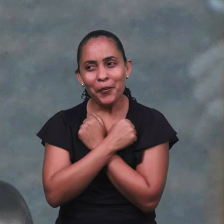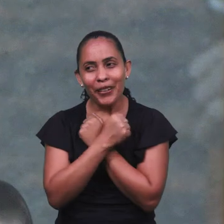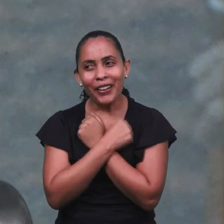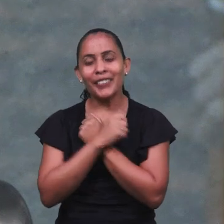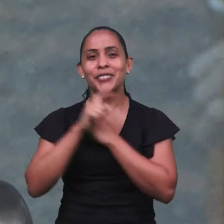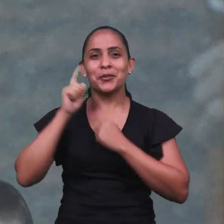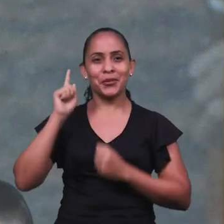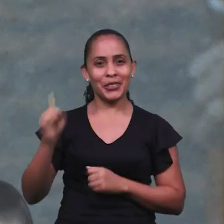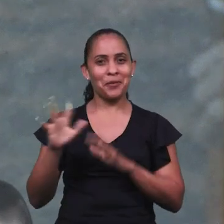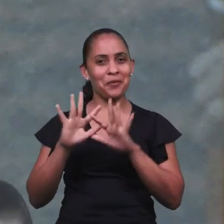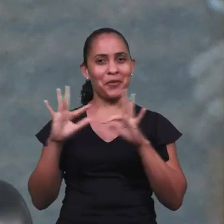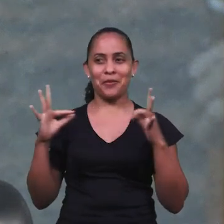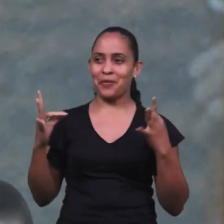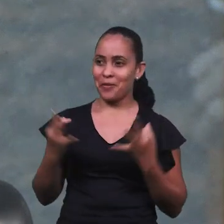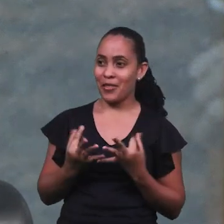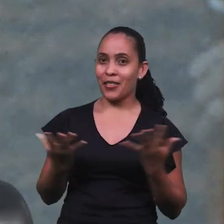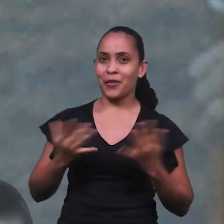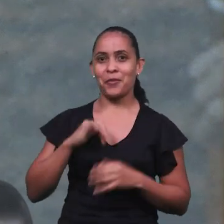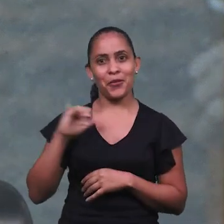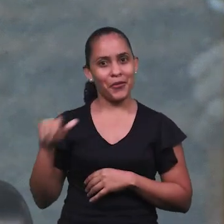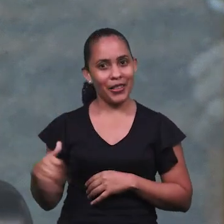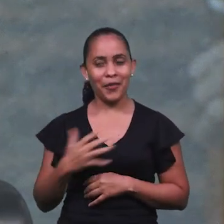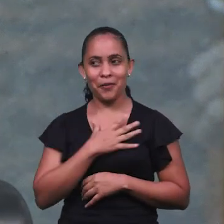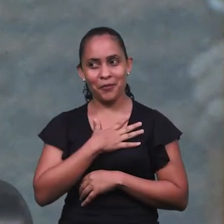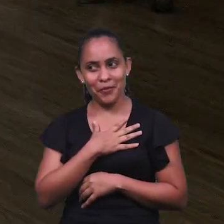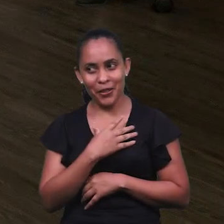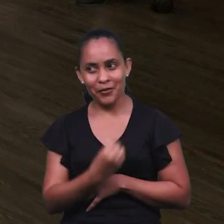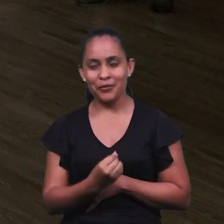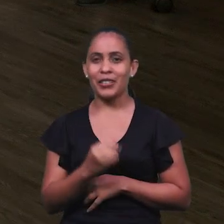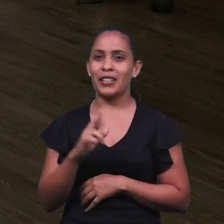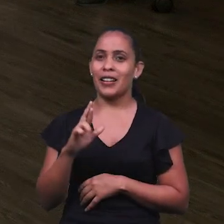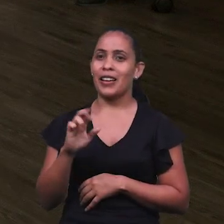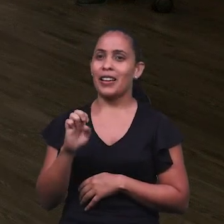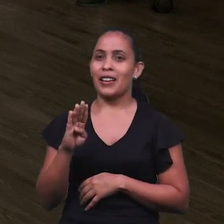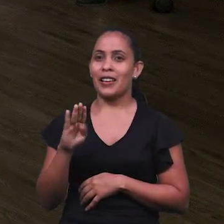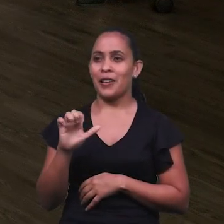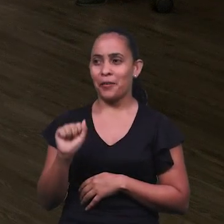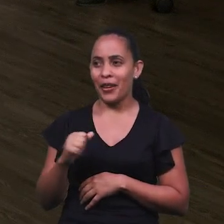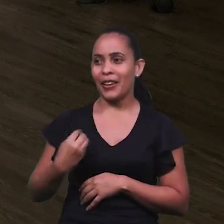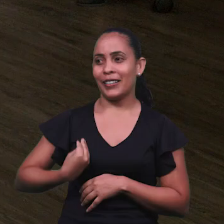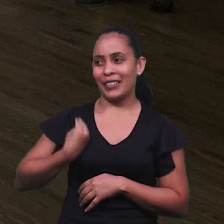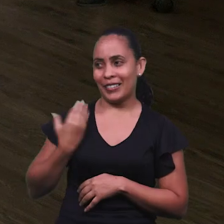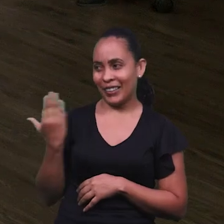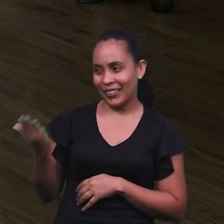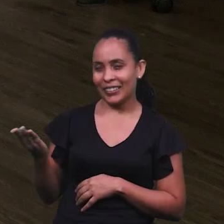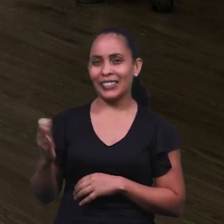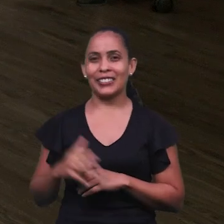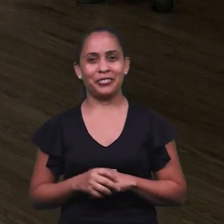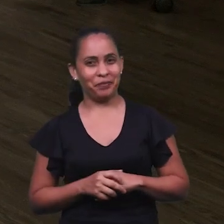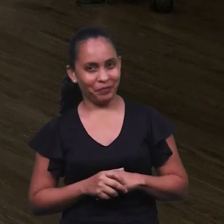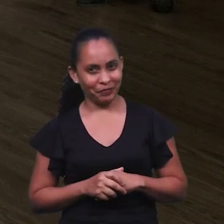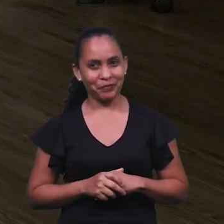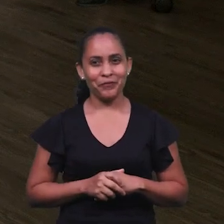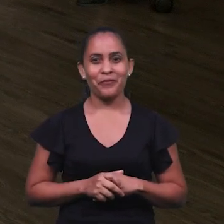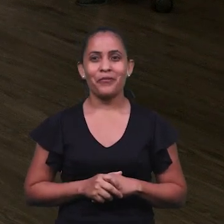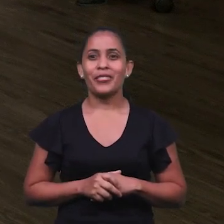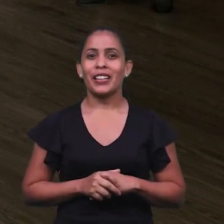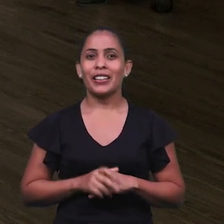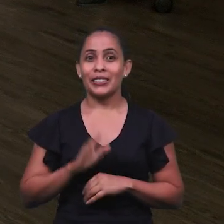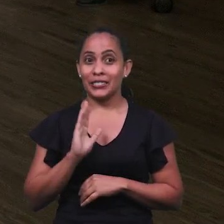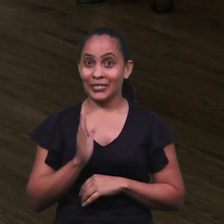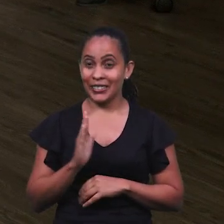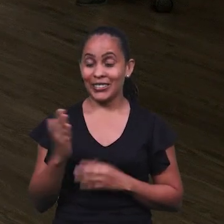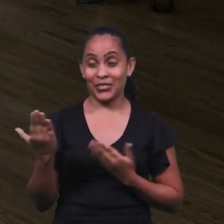Jesus. Um abraço para você. Para a família, eu vou aproveitar e mandar um abraço para a filha Rebeca, que está aqui, está no estúdio. Pronto, já